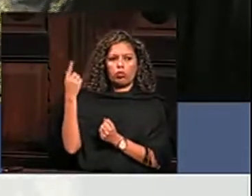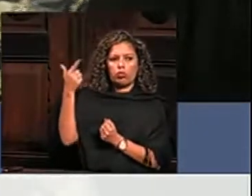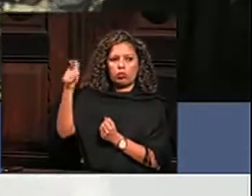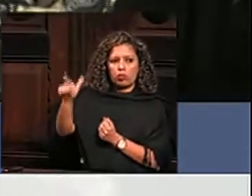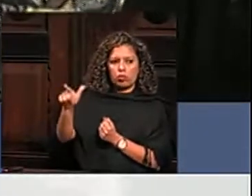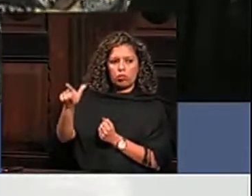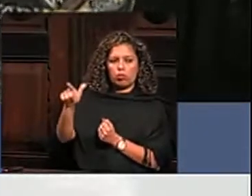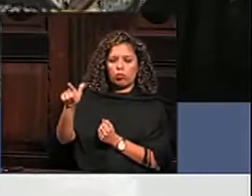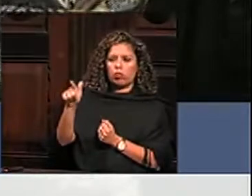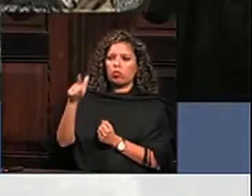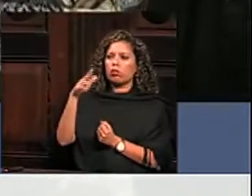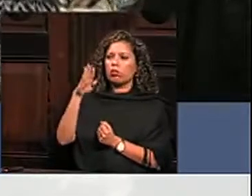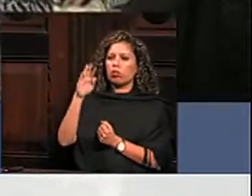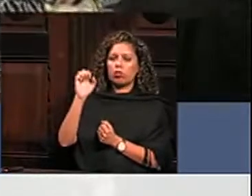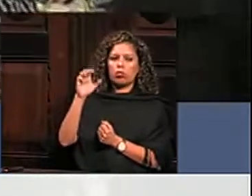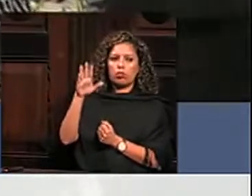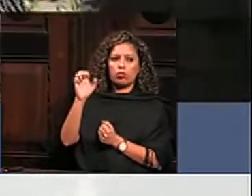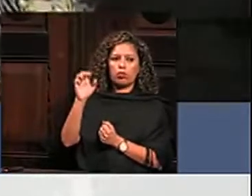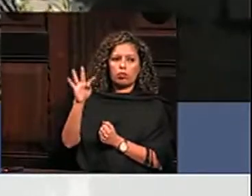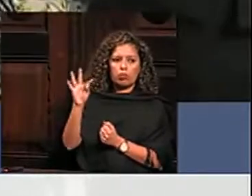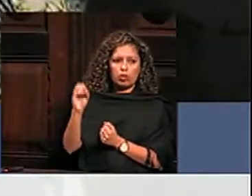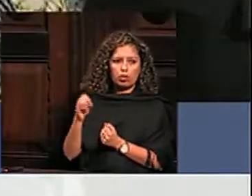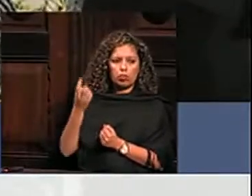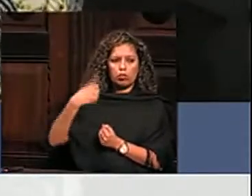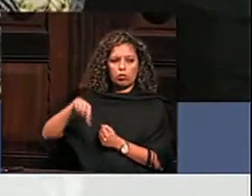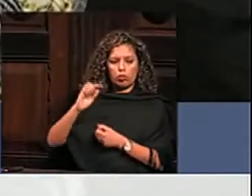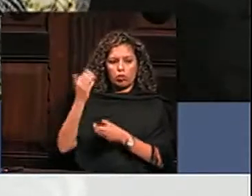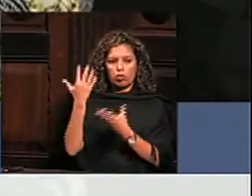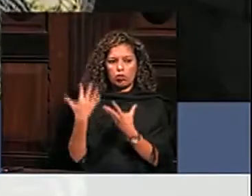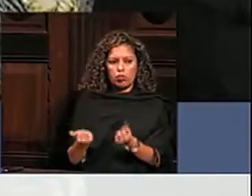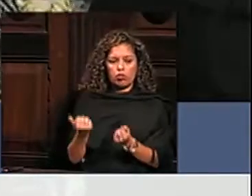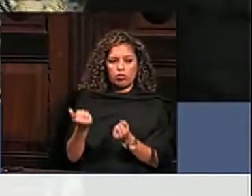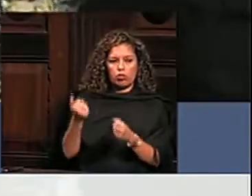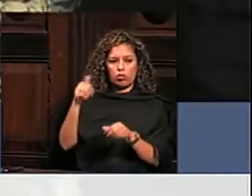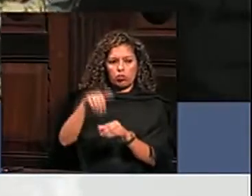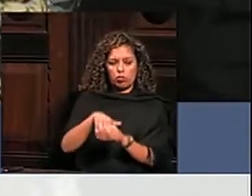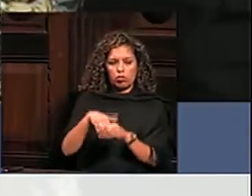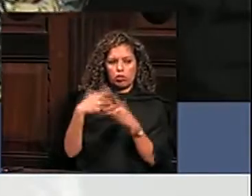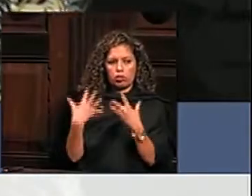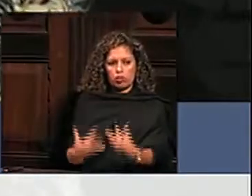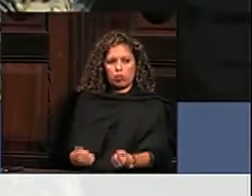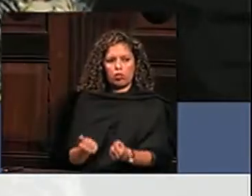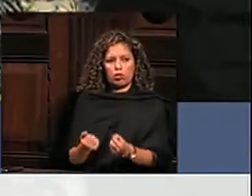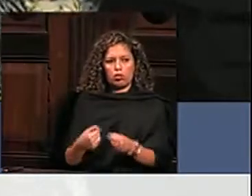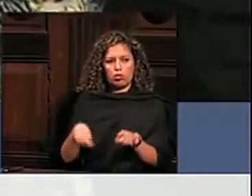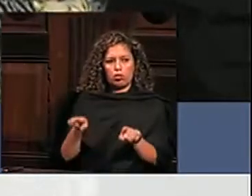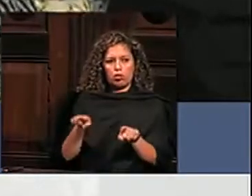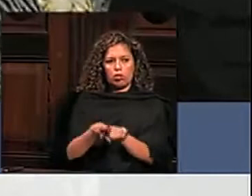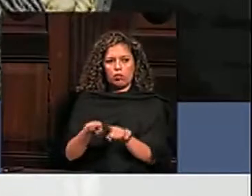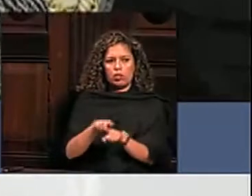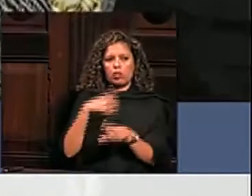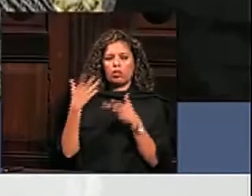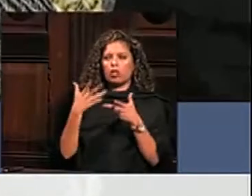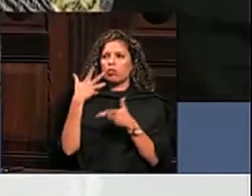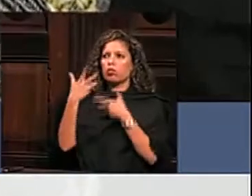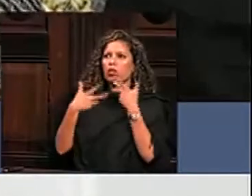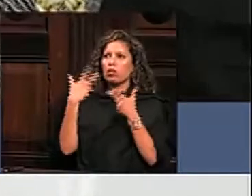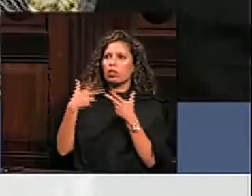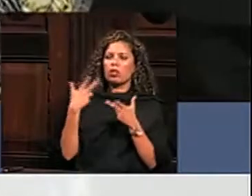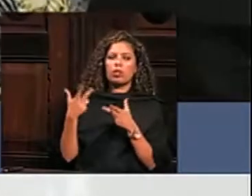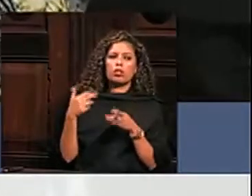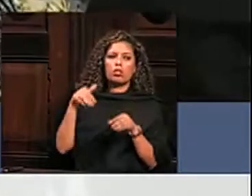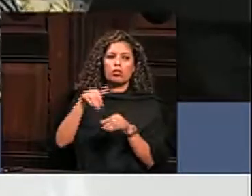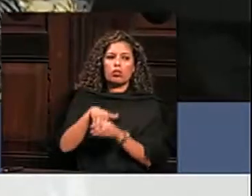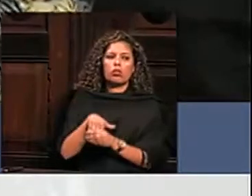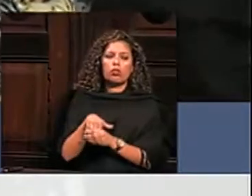do mundo, Bebeto, a favor dessa matéria, por entendermos que essa matéria, a criação